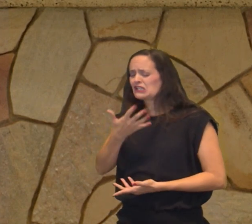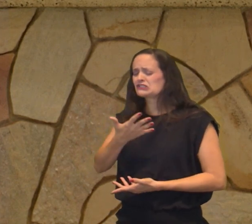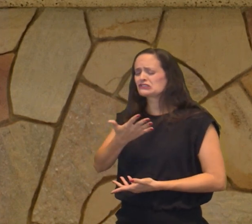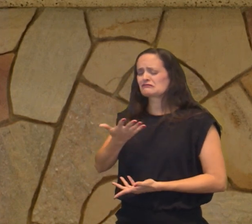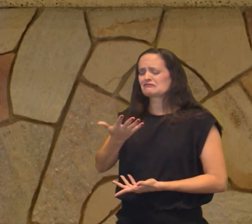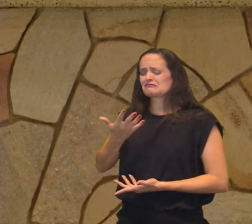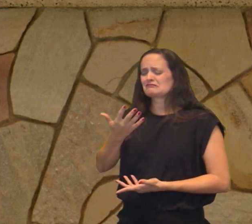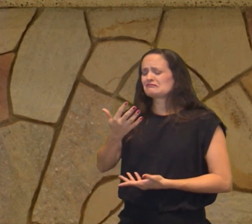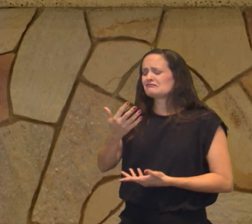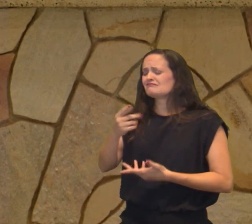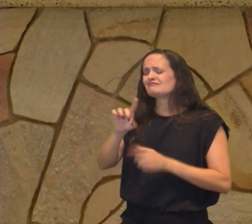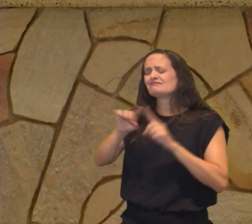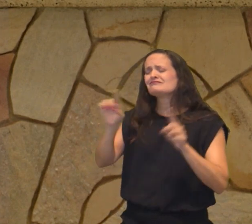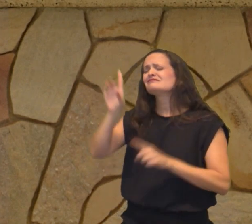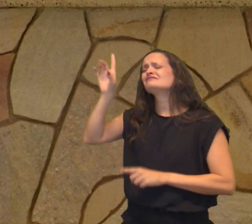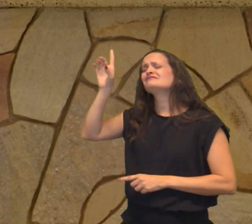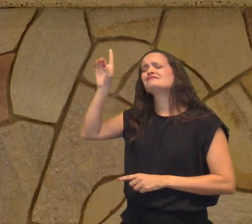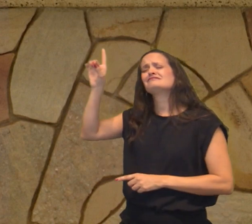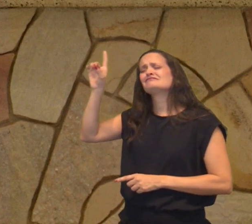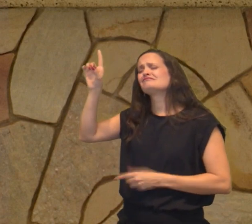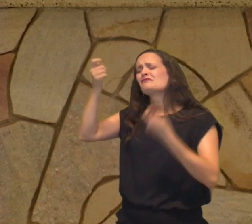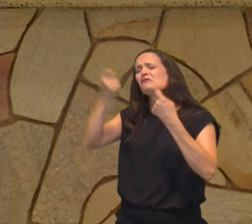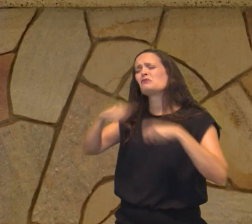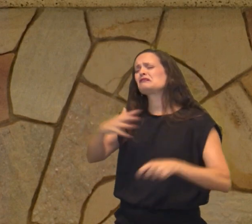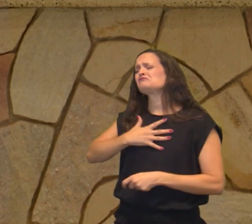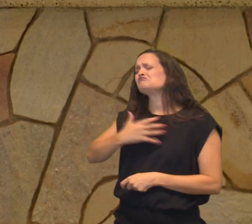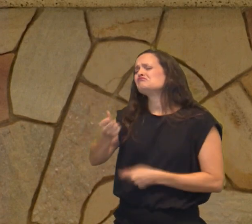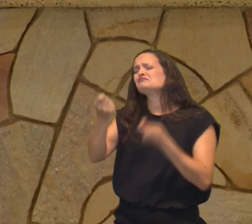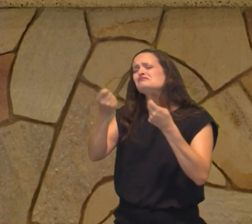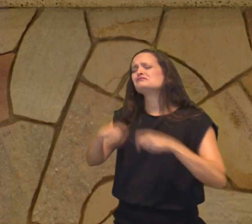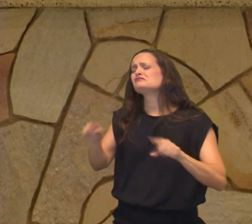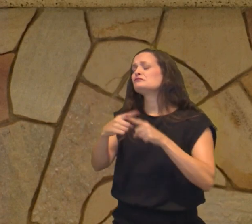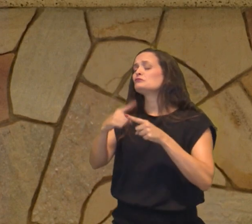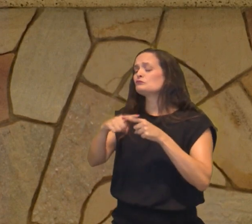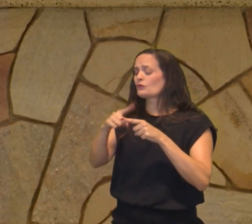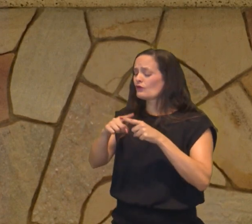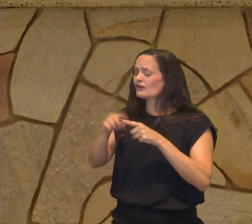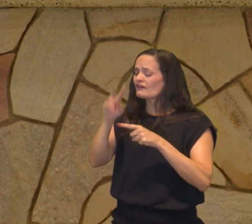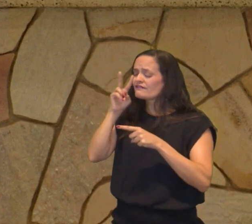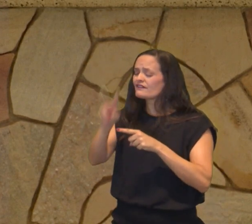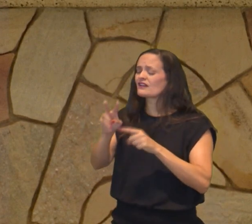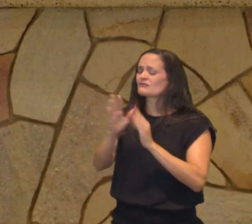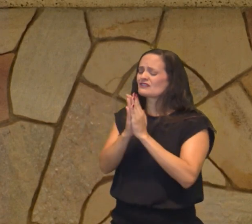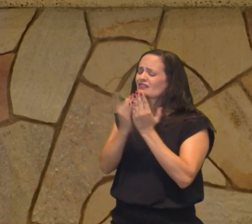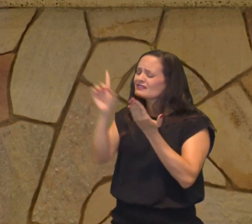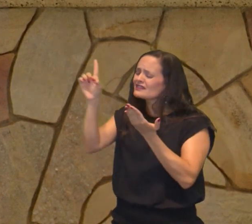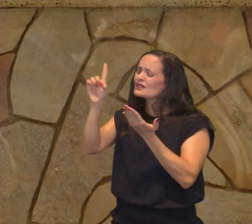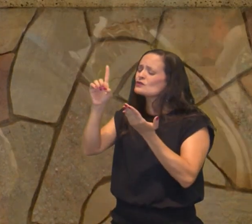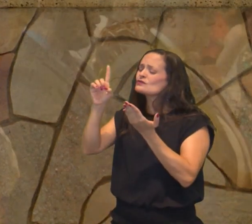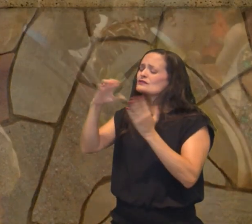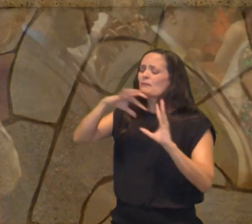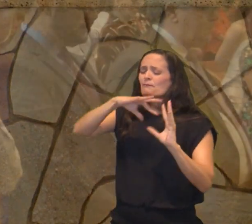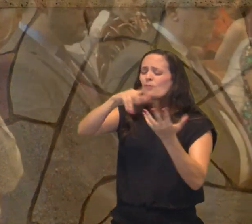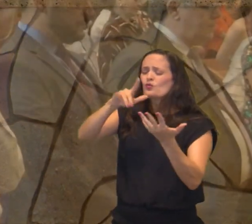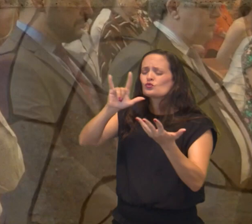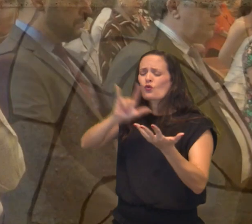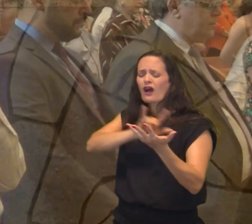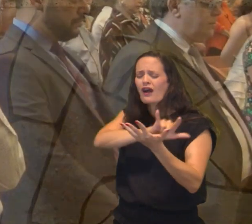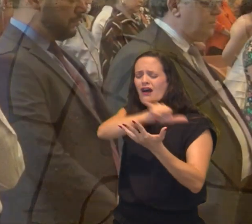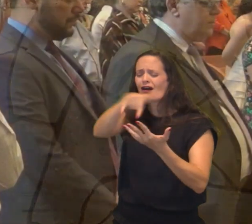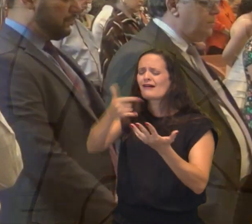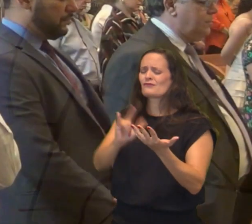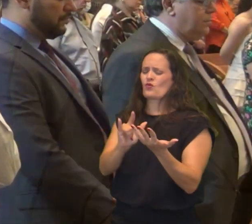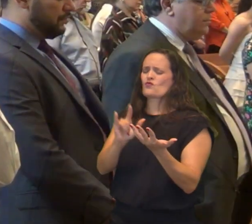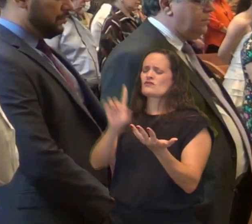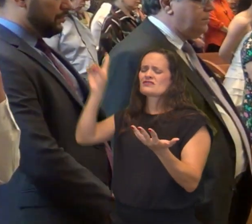frustração, mas, ó Deus, não precisa ser assim. Porque conforme nós lemos, porque Deus amou o mundo de tal maneira que entregou o